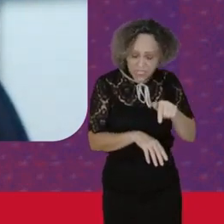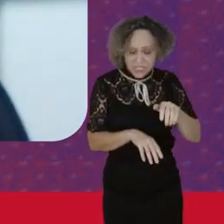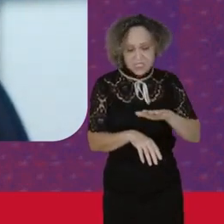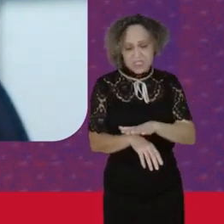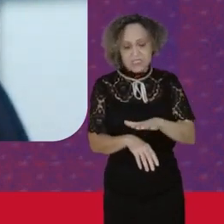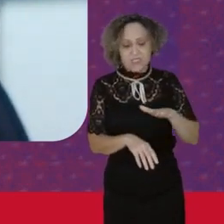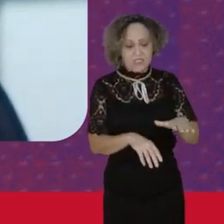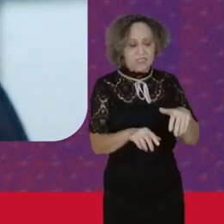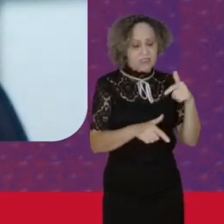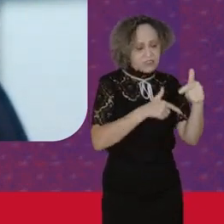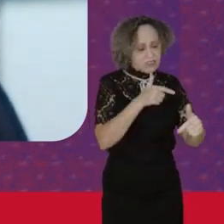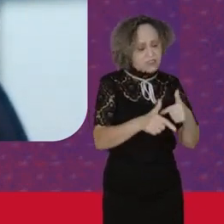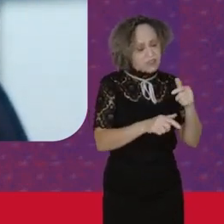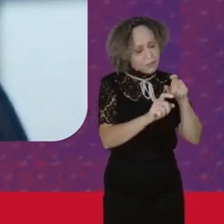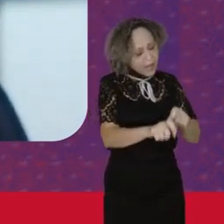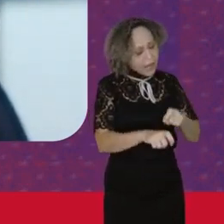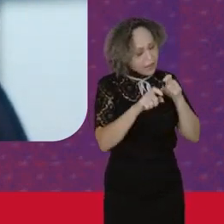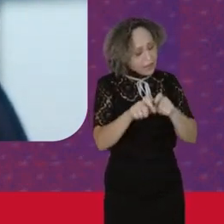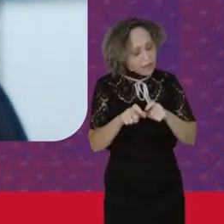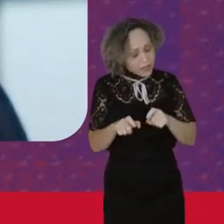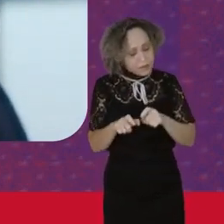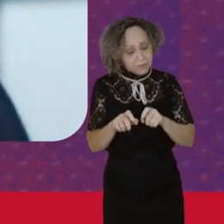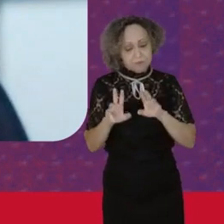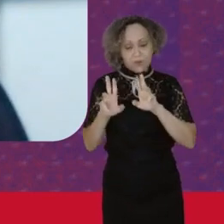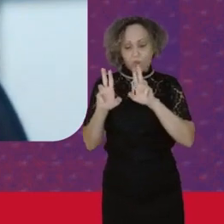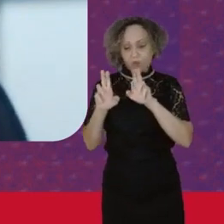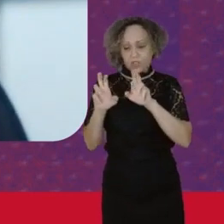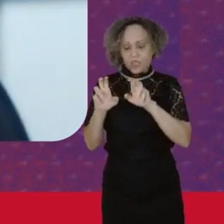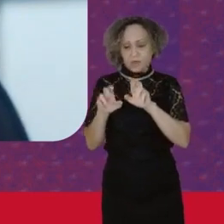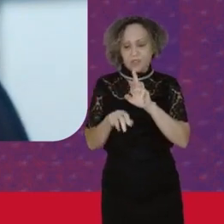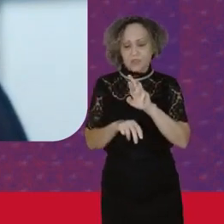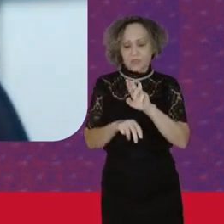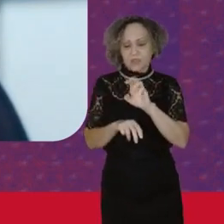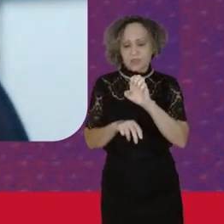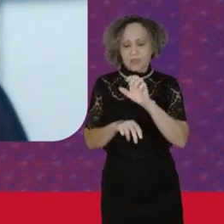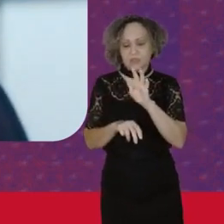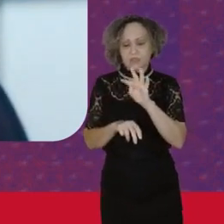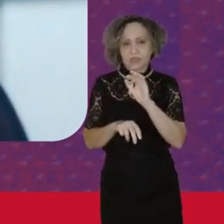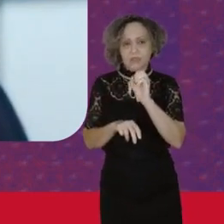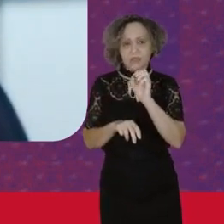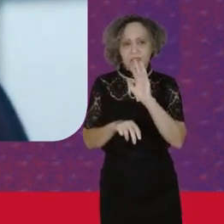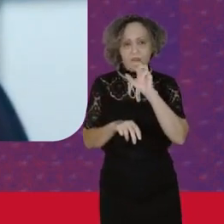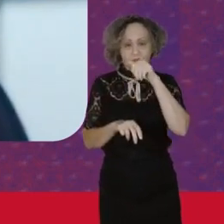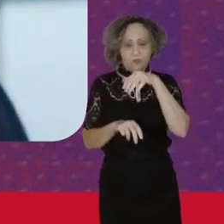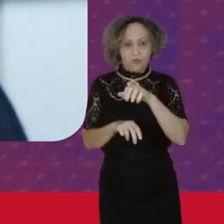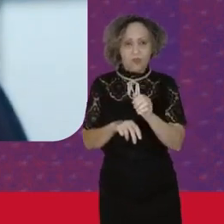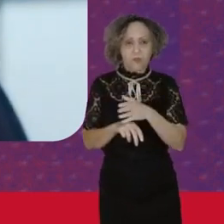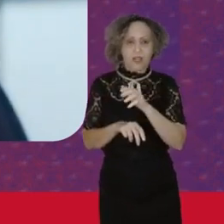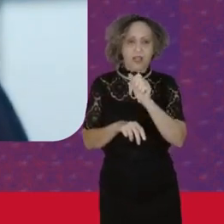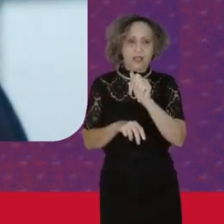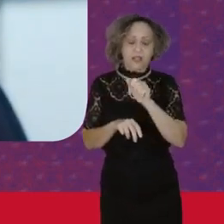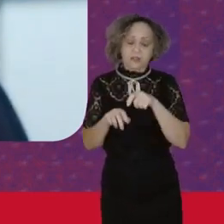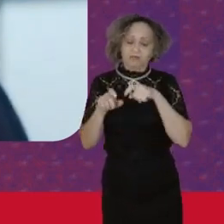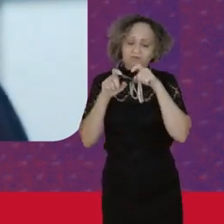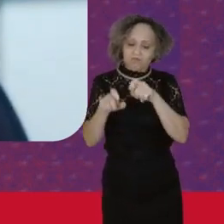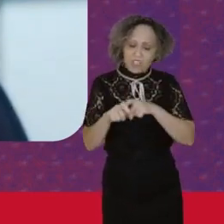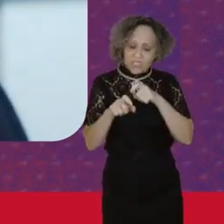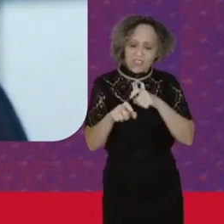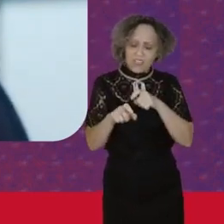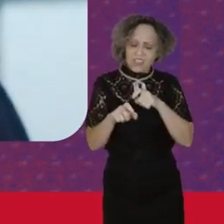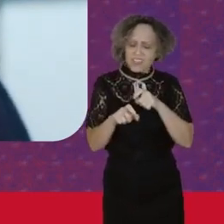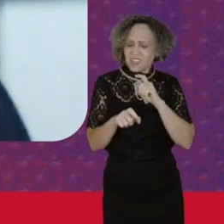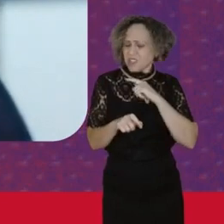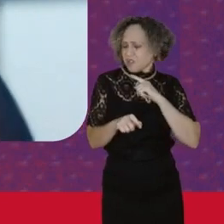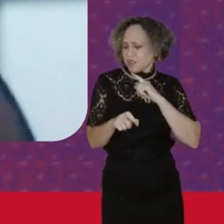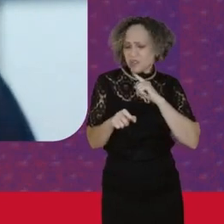o tema da reforma agrária é um tema, assim, muito forte nas nossas pautas enquanto mulheres rurais, enquanto mulheres do campo.